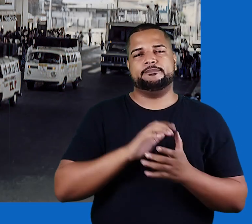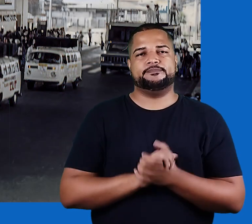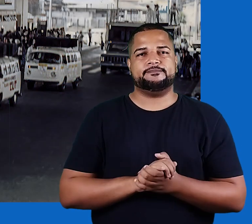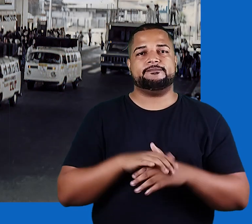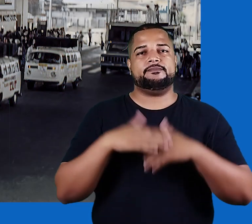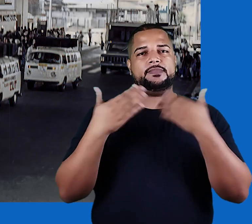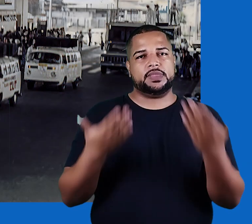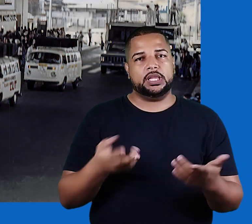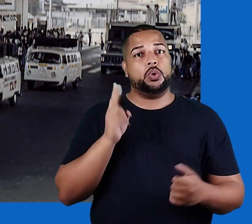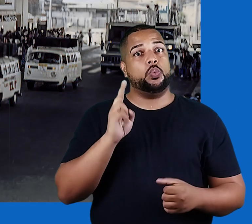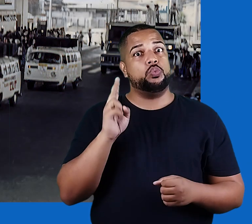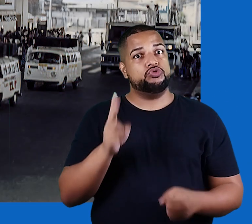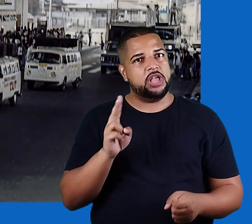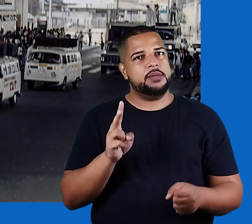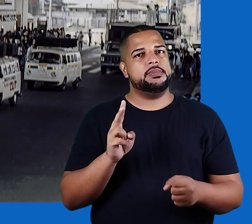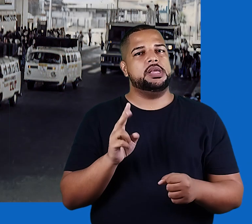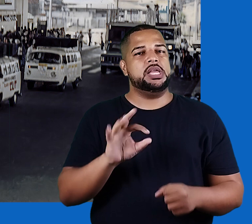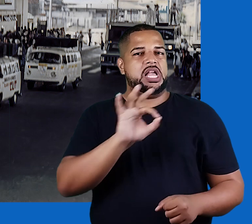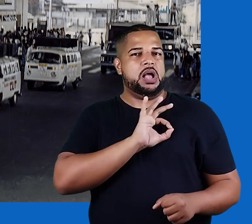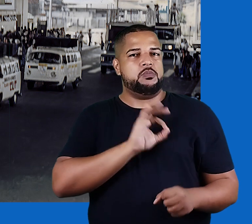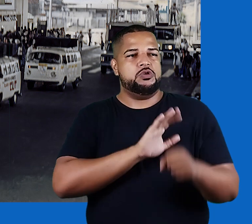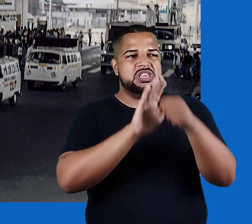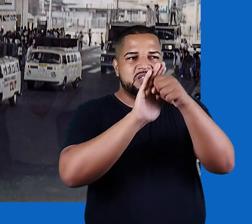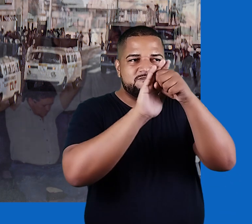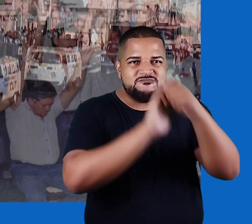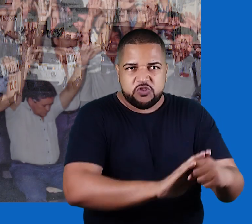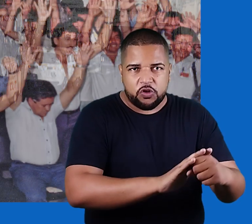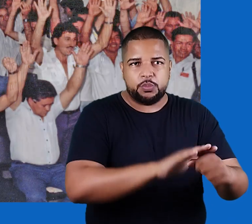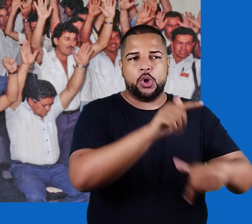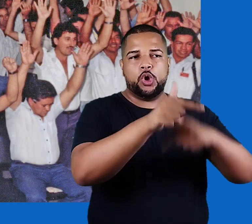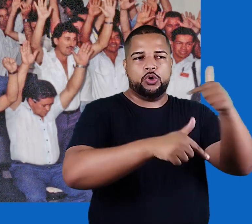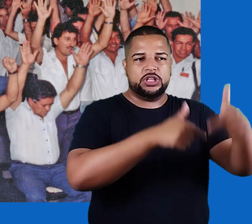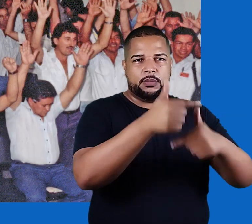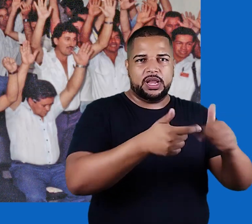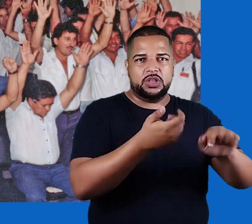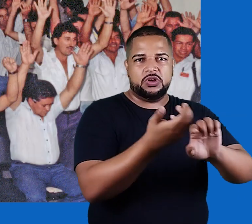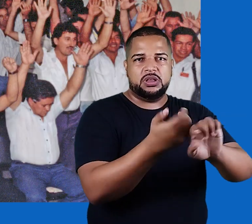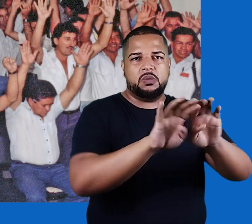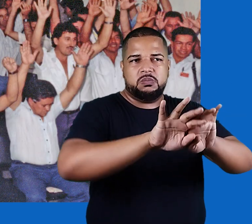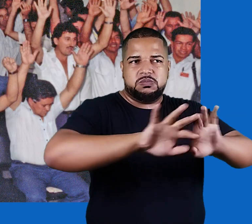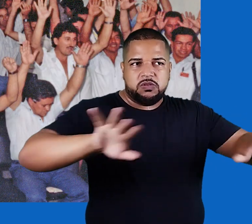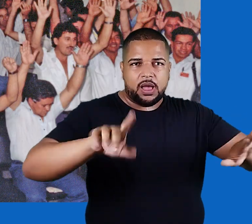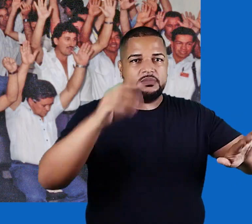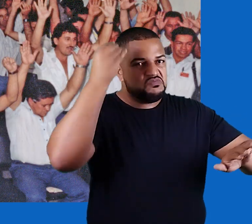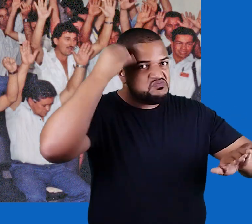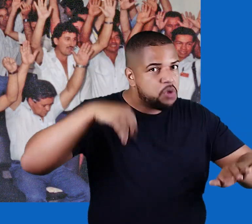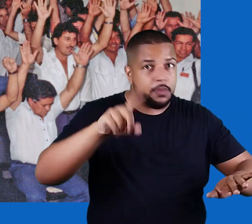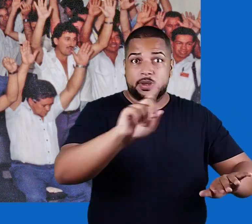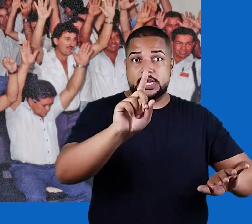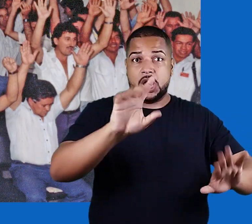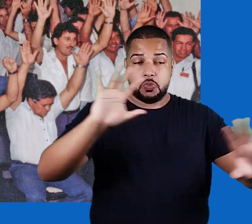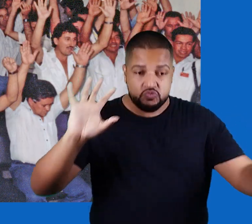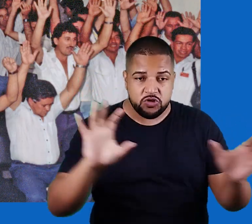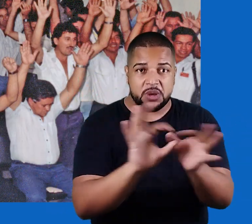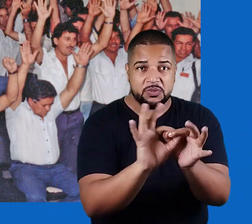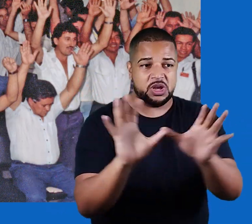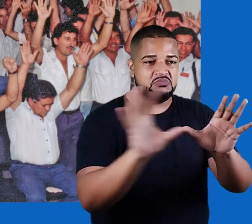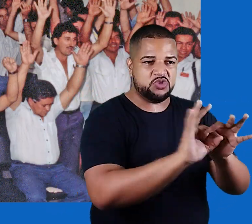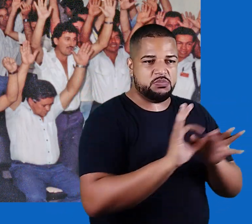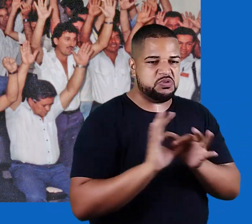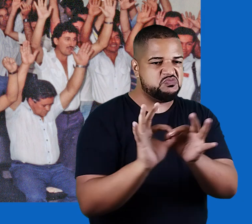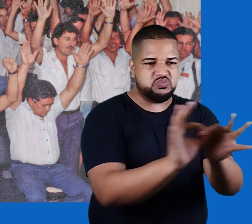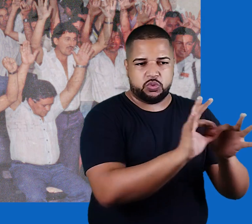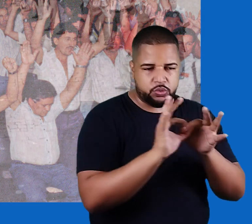cada investida repressiva, os trabalhadores respondiam com mais união e mobilização. Novas táticas